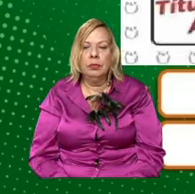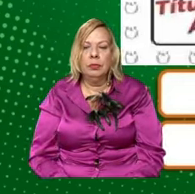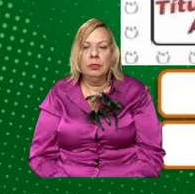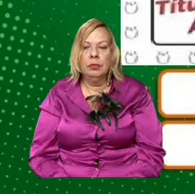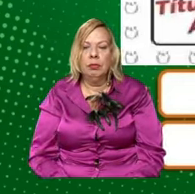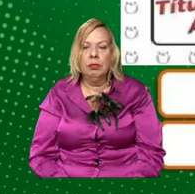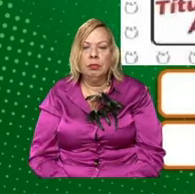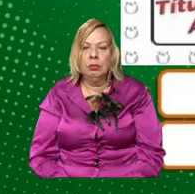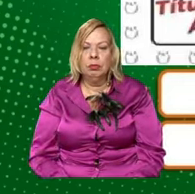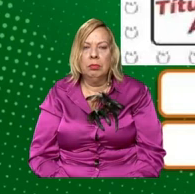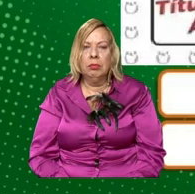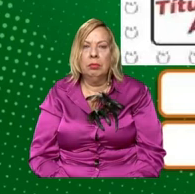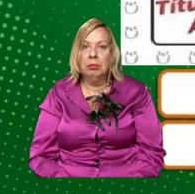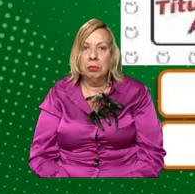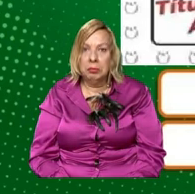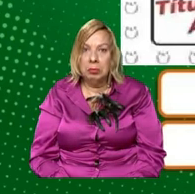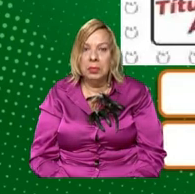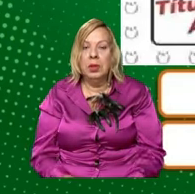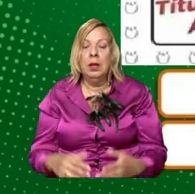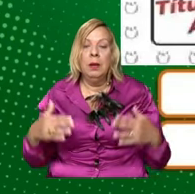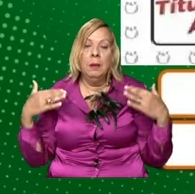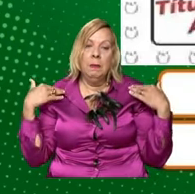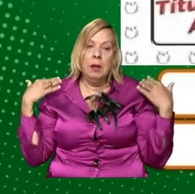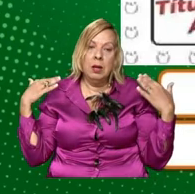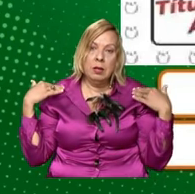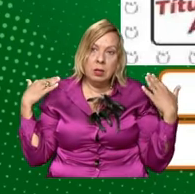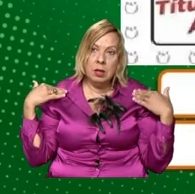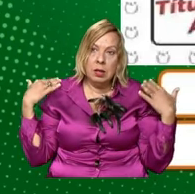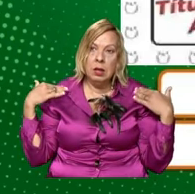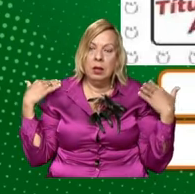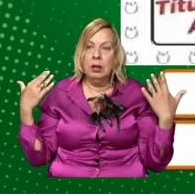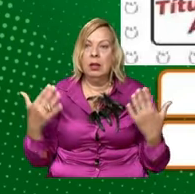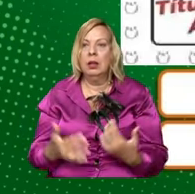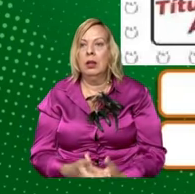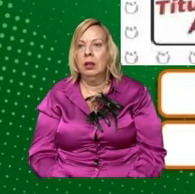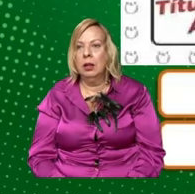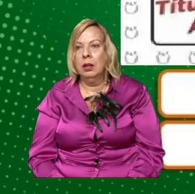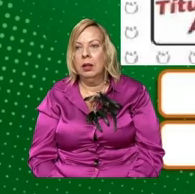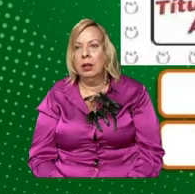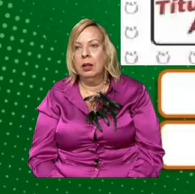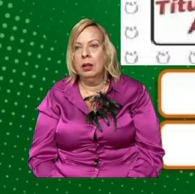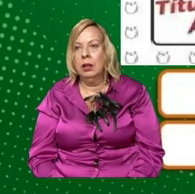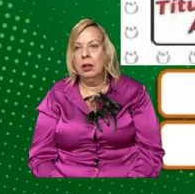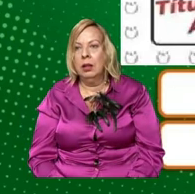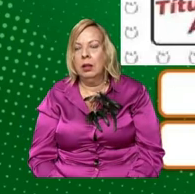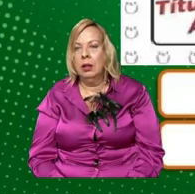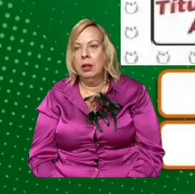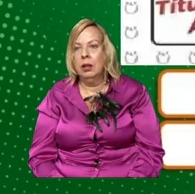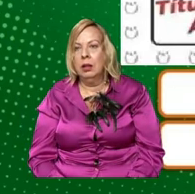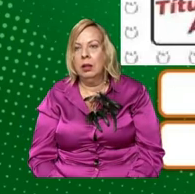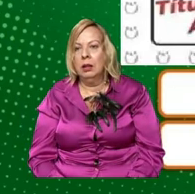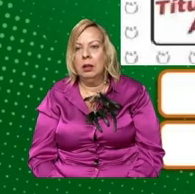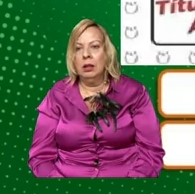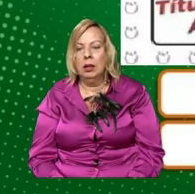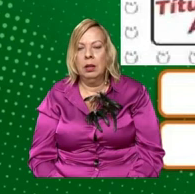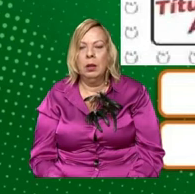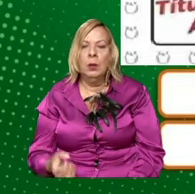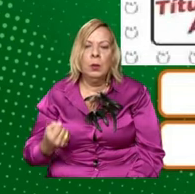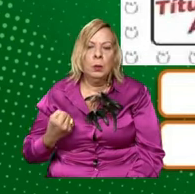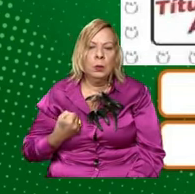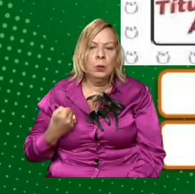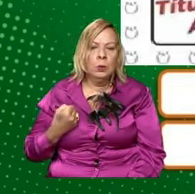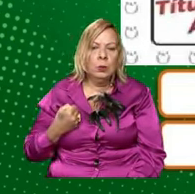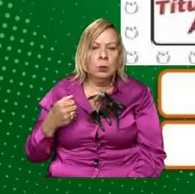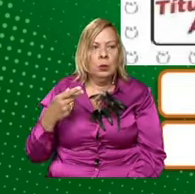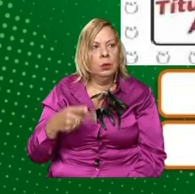só, muito provavelmente passeando aqui, né? Oi? O número é daqui, né? Ah,